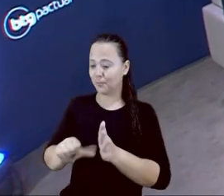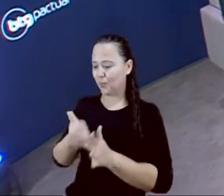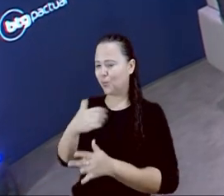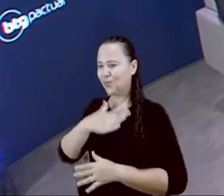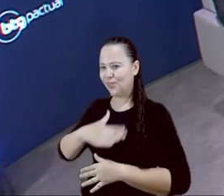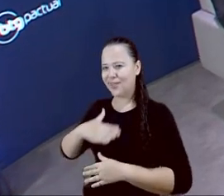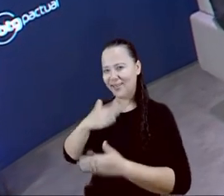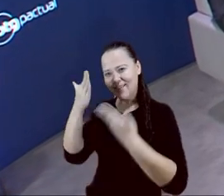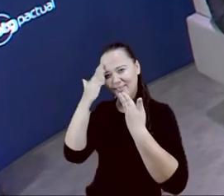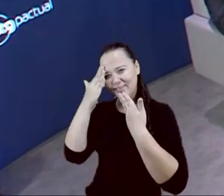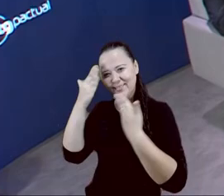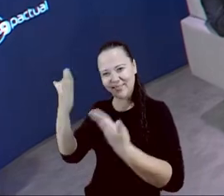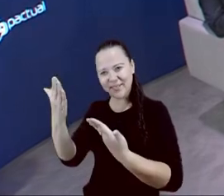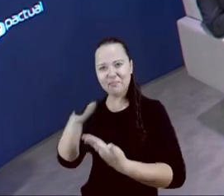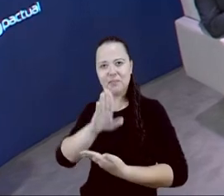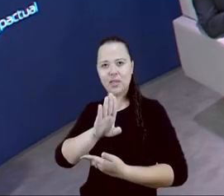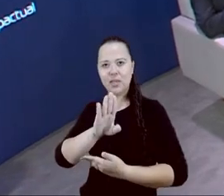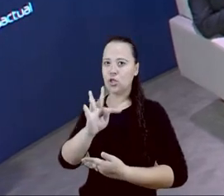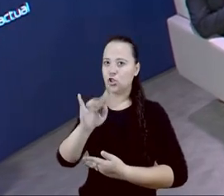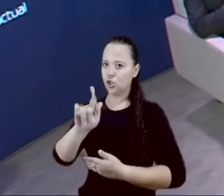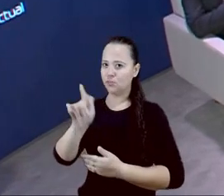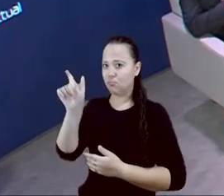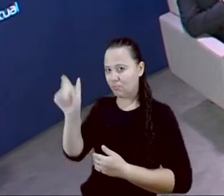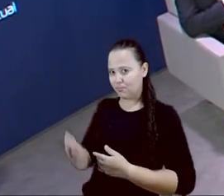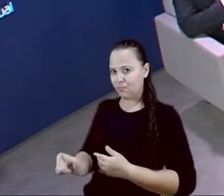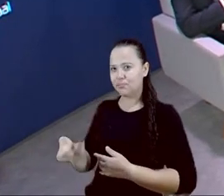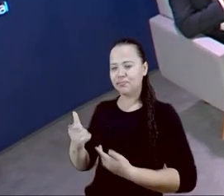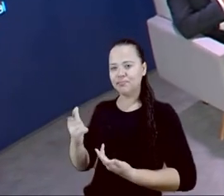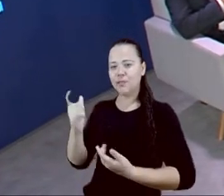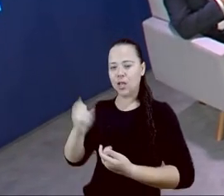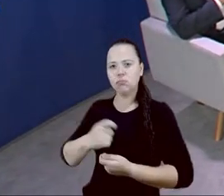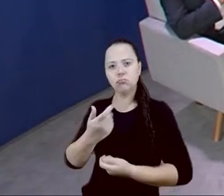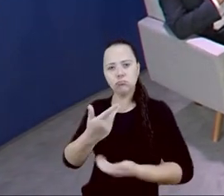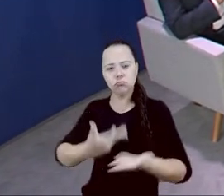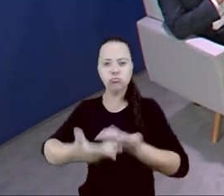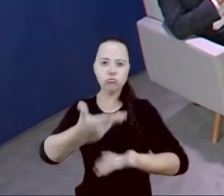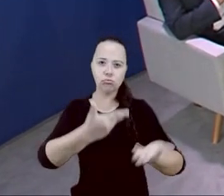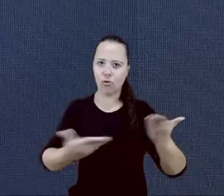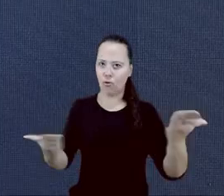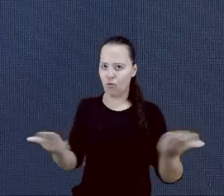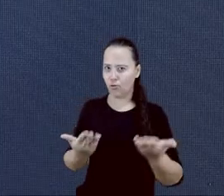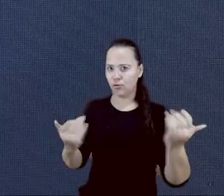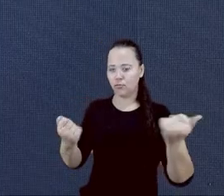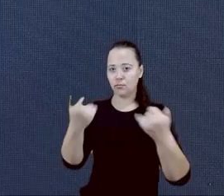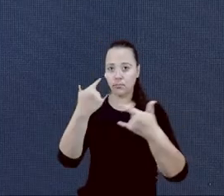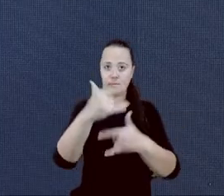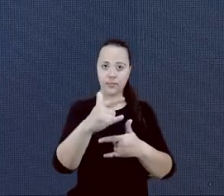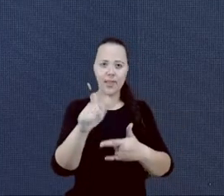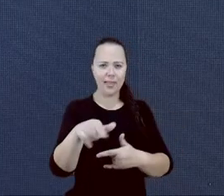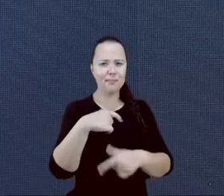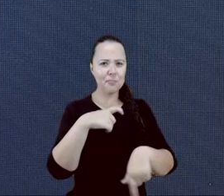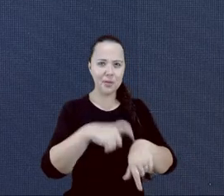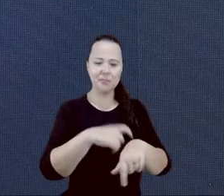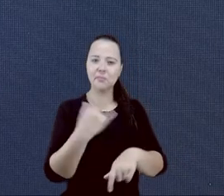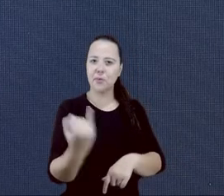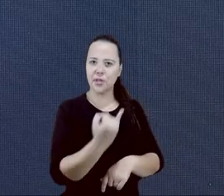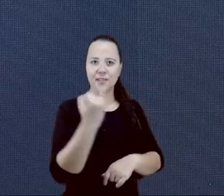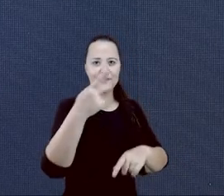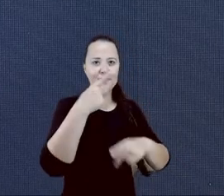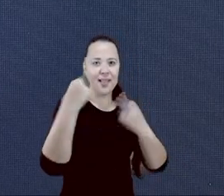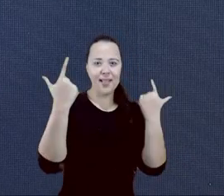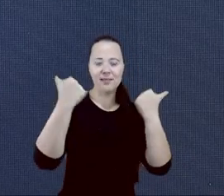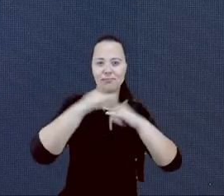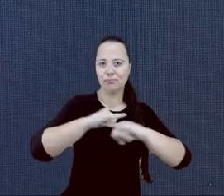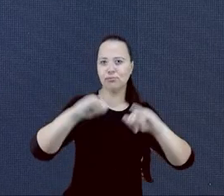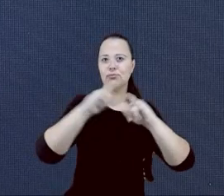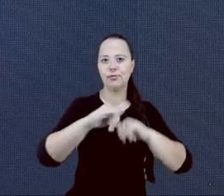BTG pactual e na sua pessoa também acreditar que presente nesse painel é um momento bem interessante para falar de crédito né então pelo menos